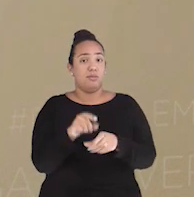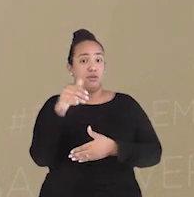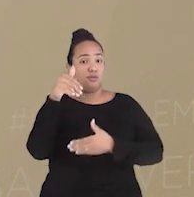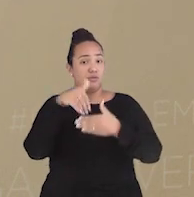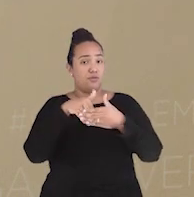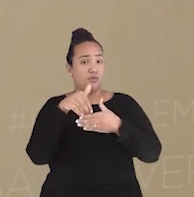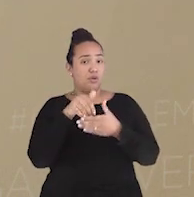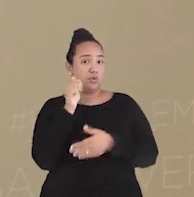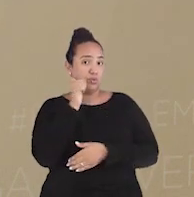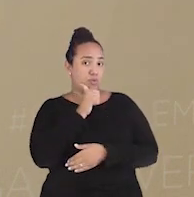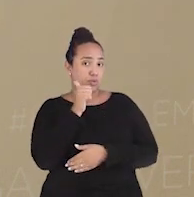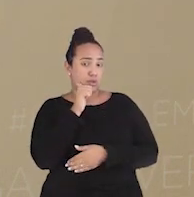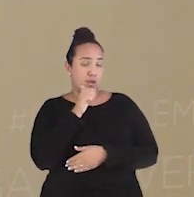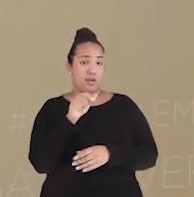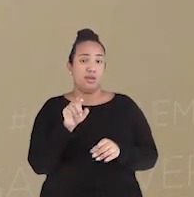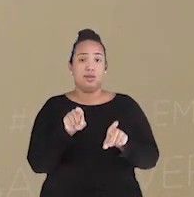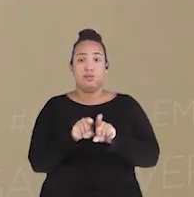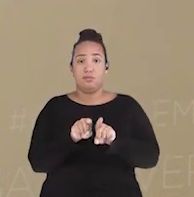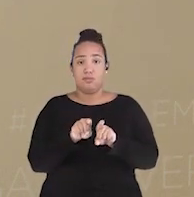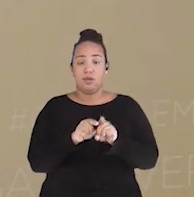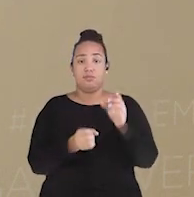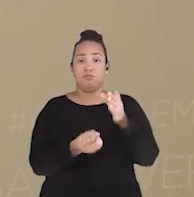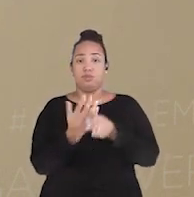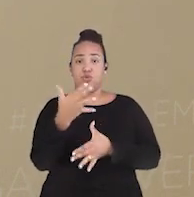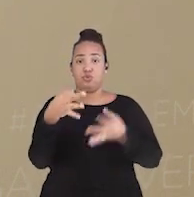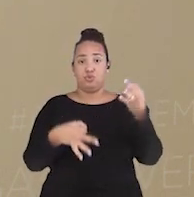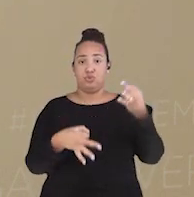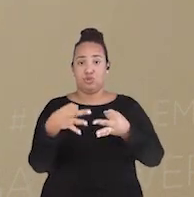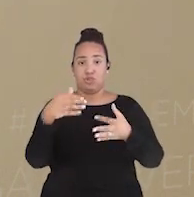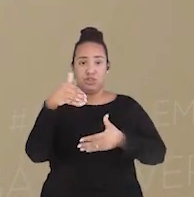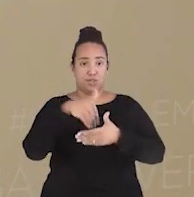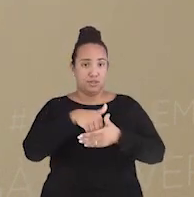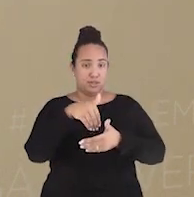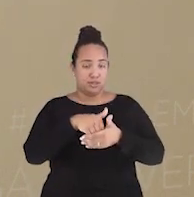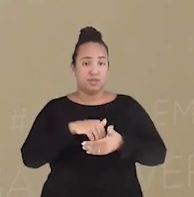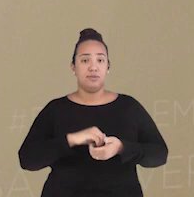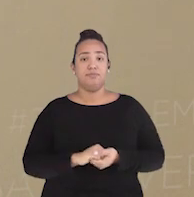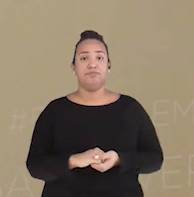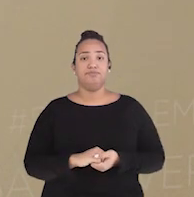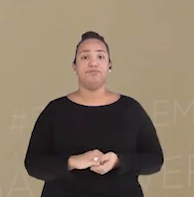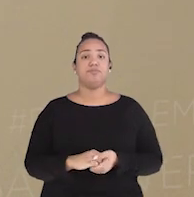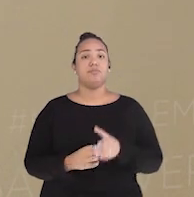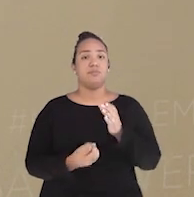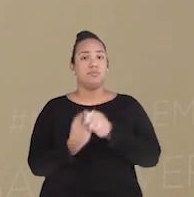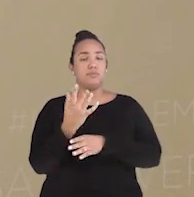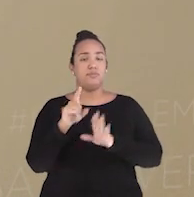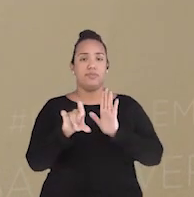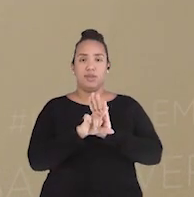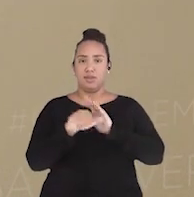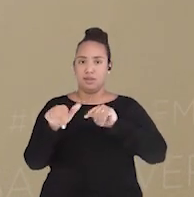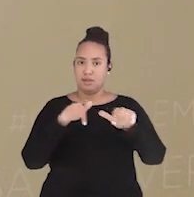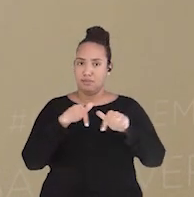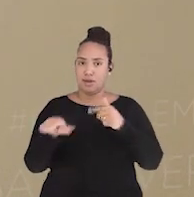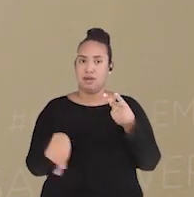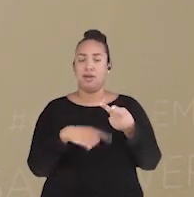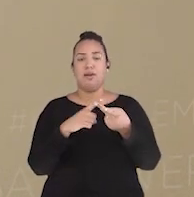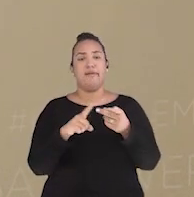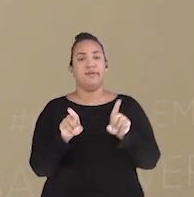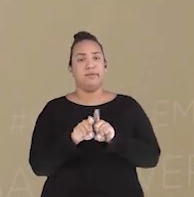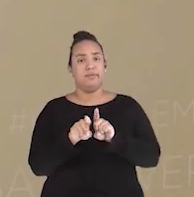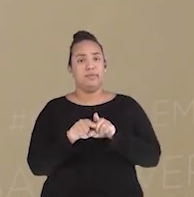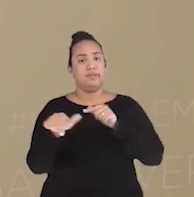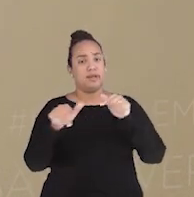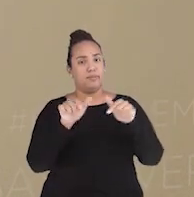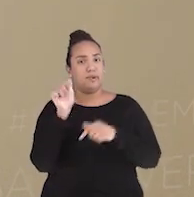menos analfabeto, criação da justiça eleitoral. A legislação trabalhista, salário mínimo, a regulamentação do trabalho feminino e